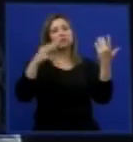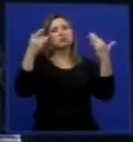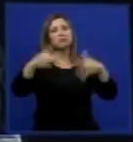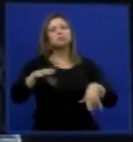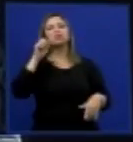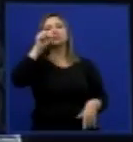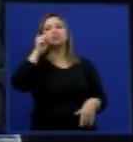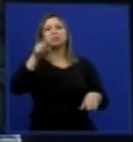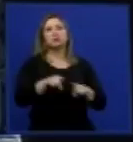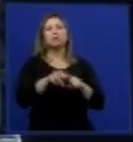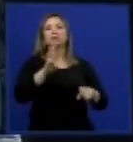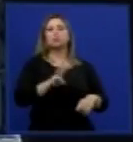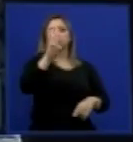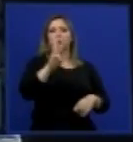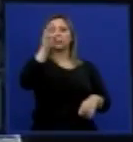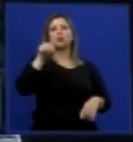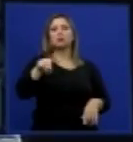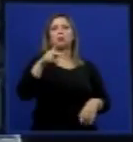no site